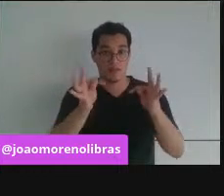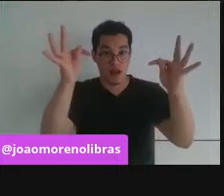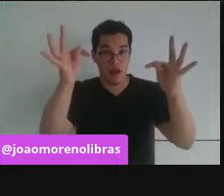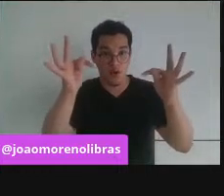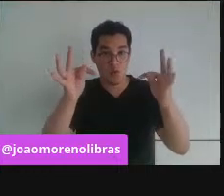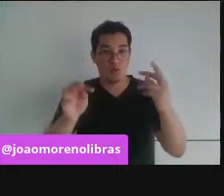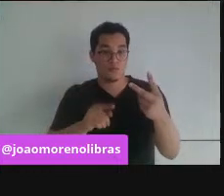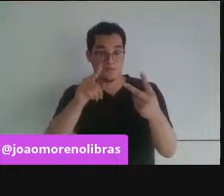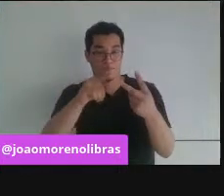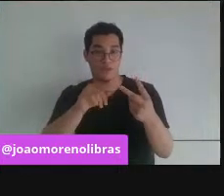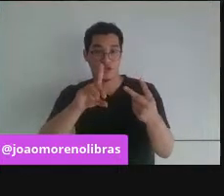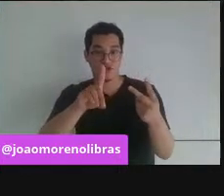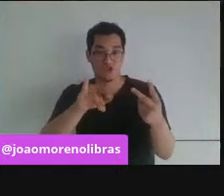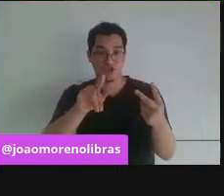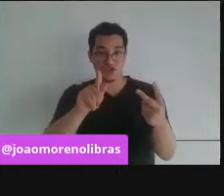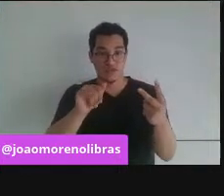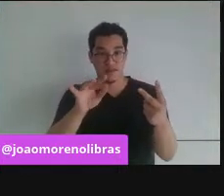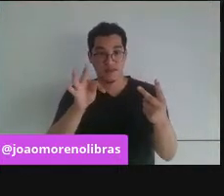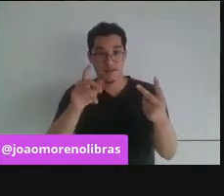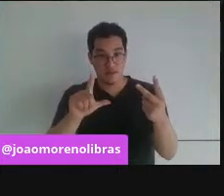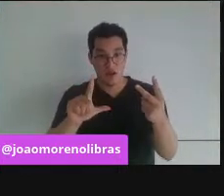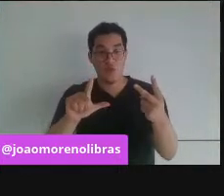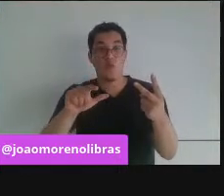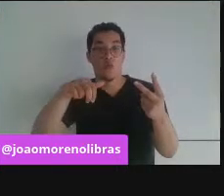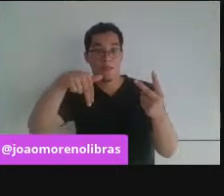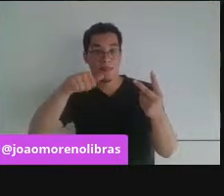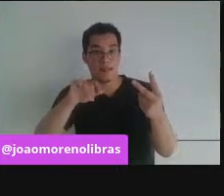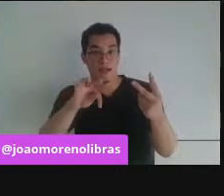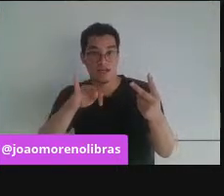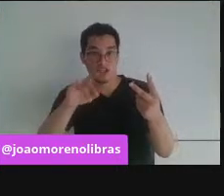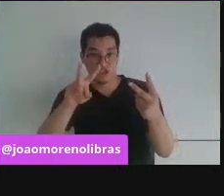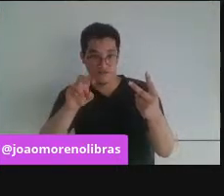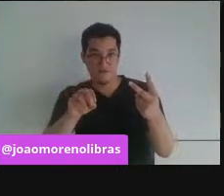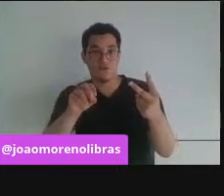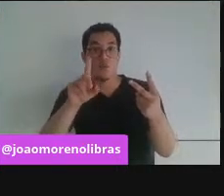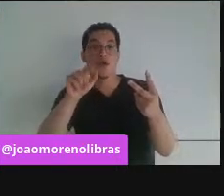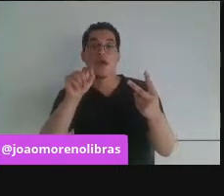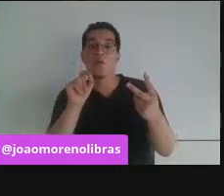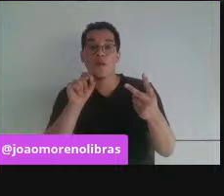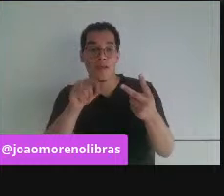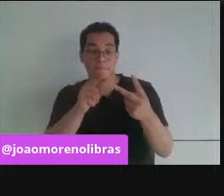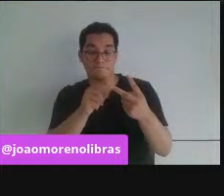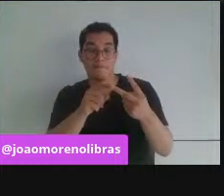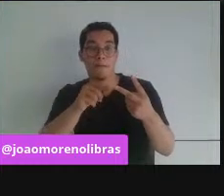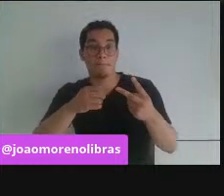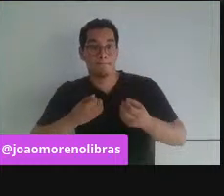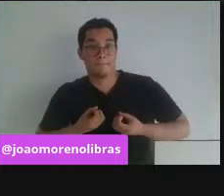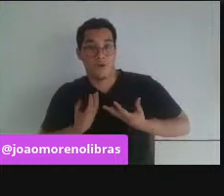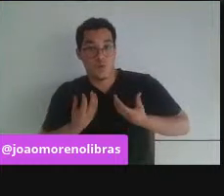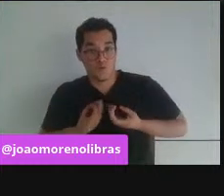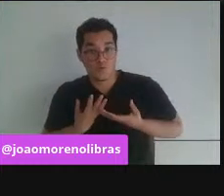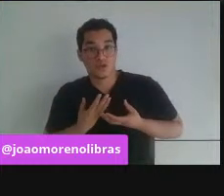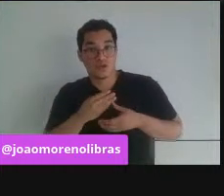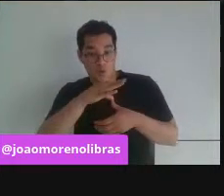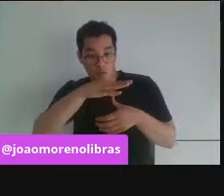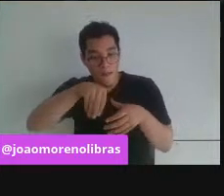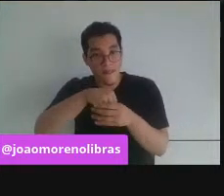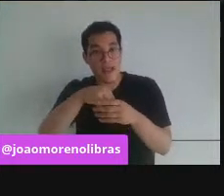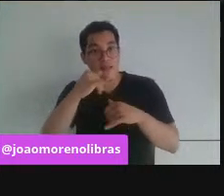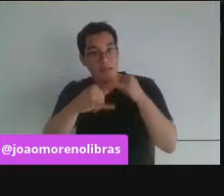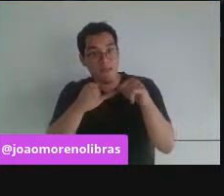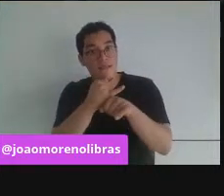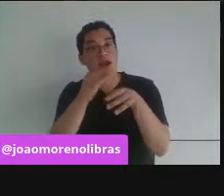produzido online, tá certo? E na parte do discurso, eu estou mais interessada na contextualização de